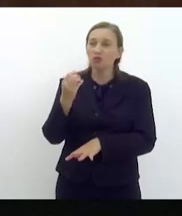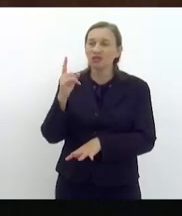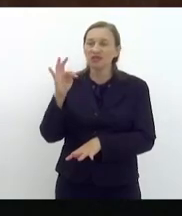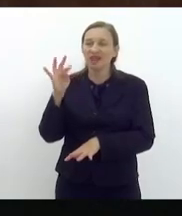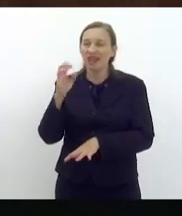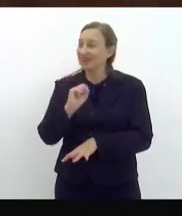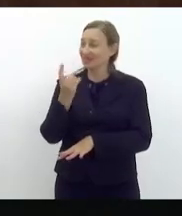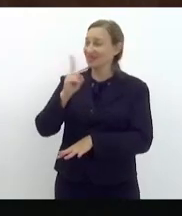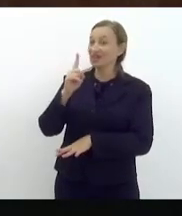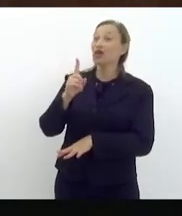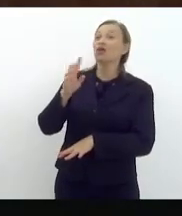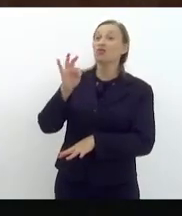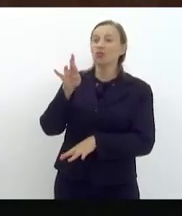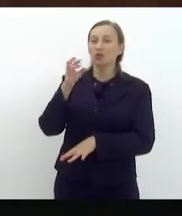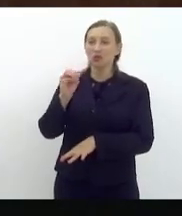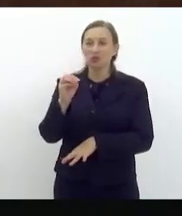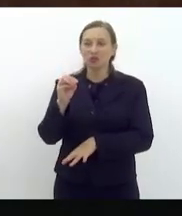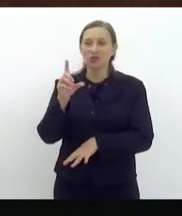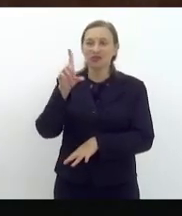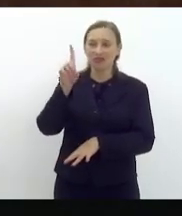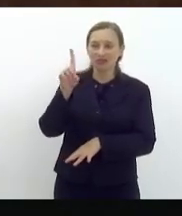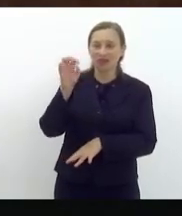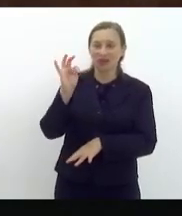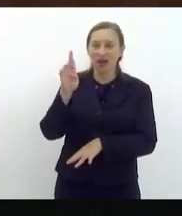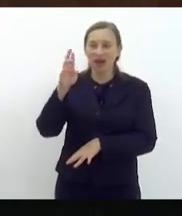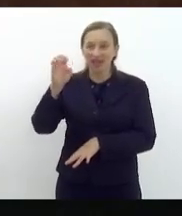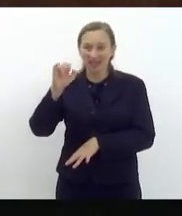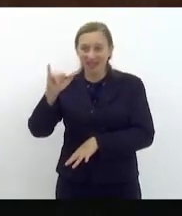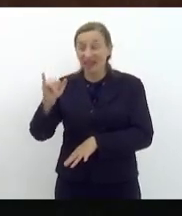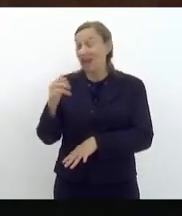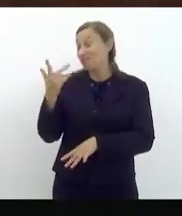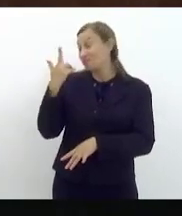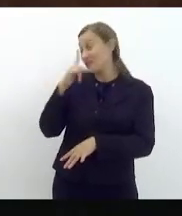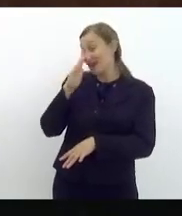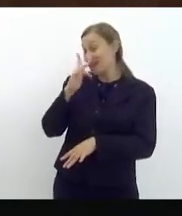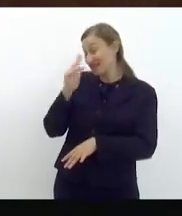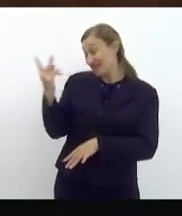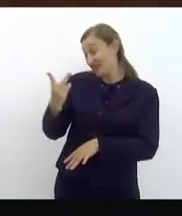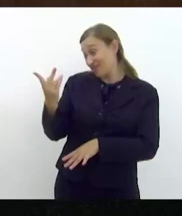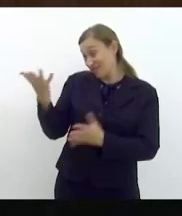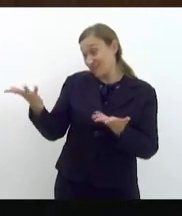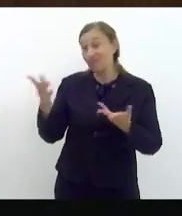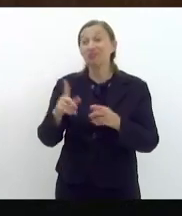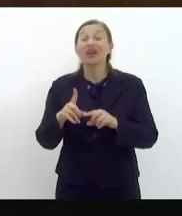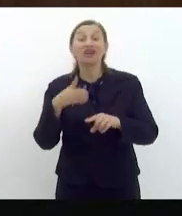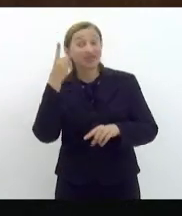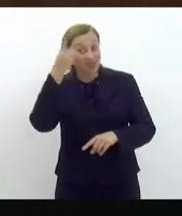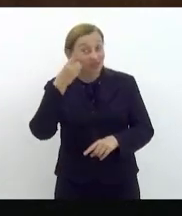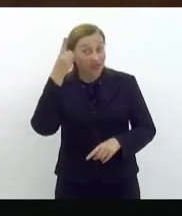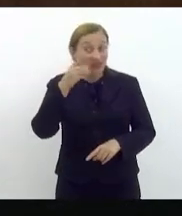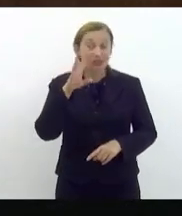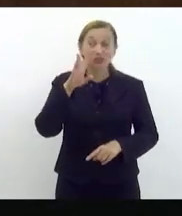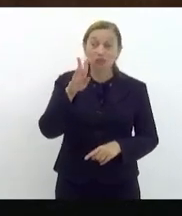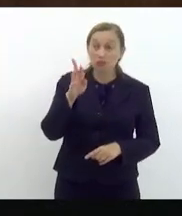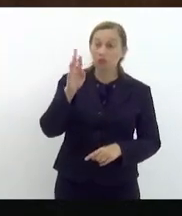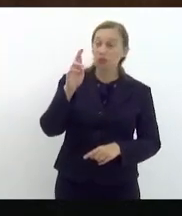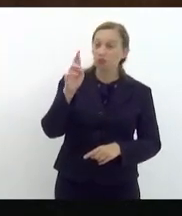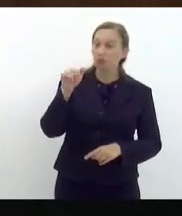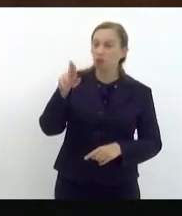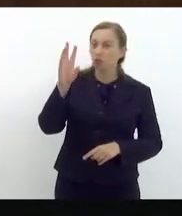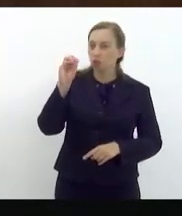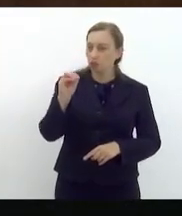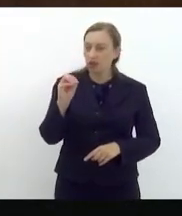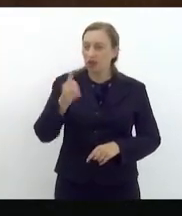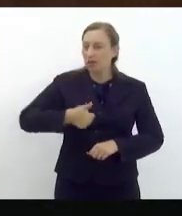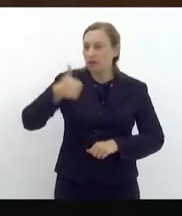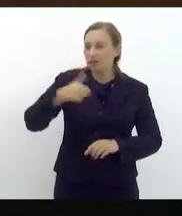Dauari, são parecidos, os olhos são muito parecidos um do outro, mas o deputado Bruno Dauari, eu não me lembro, no início, na primeira